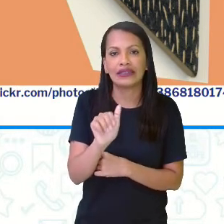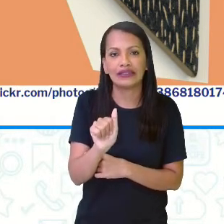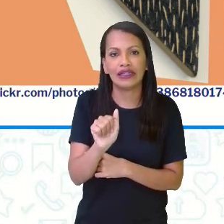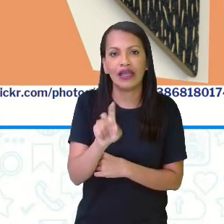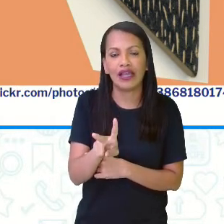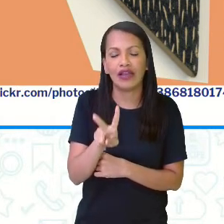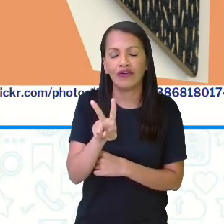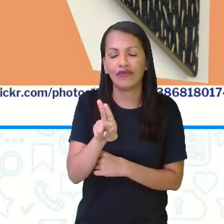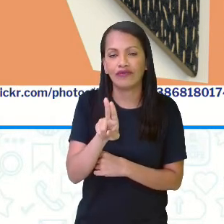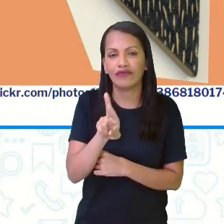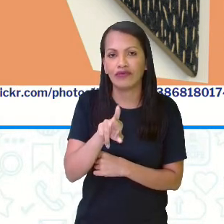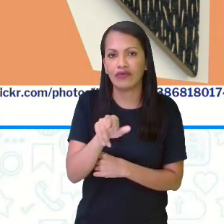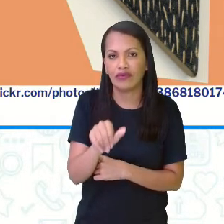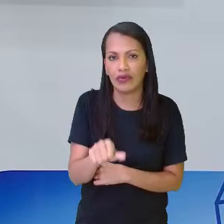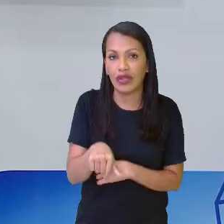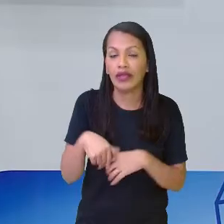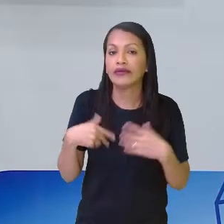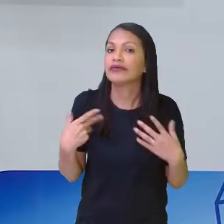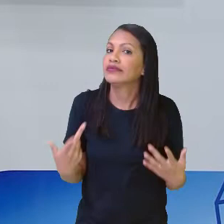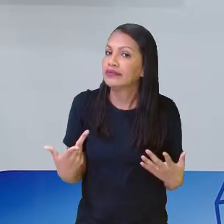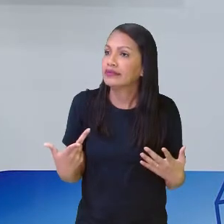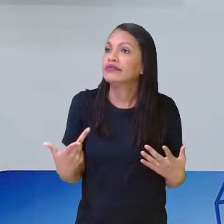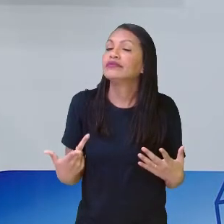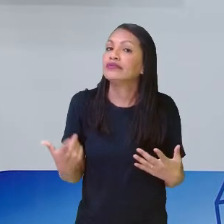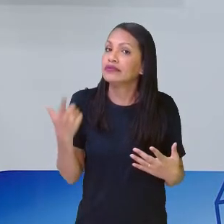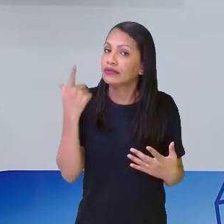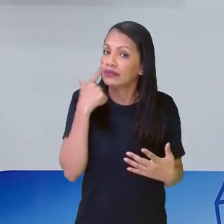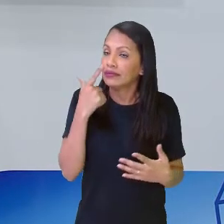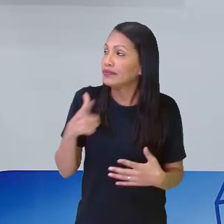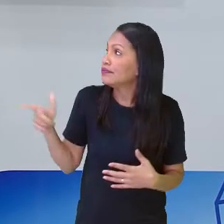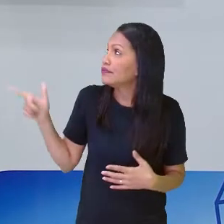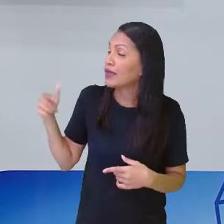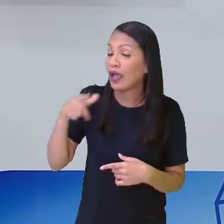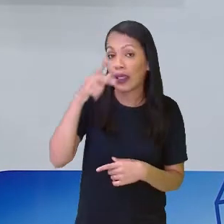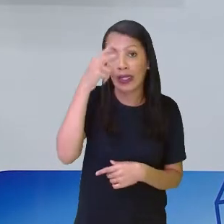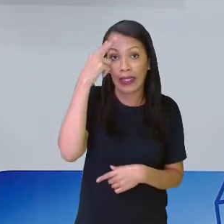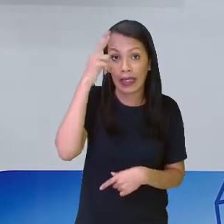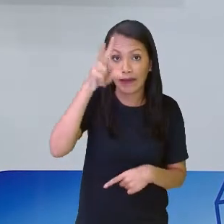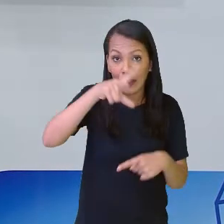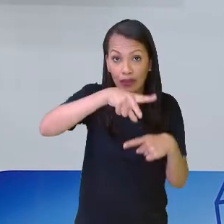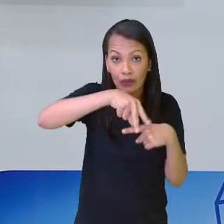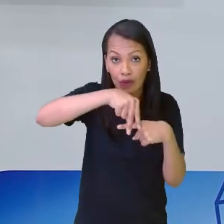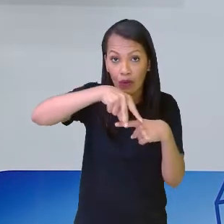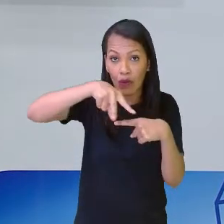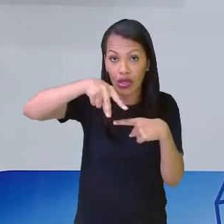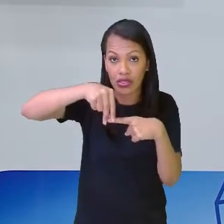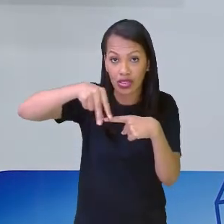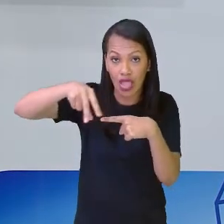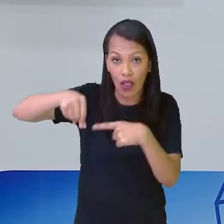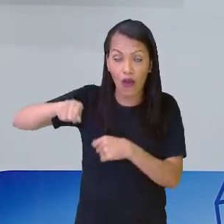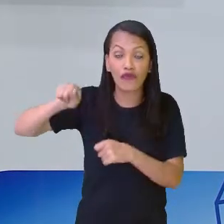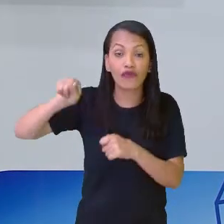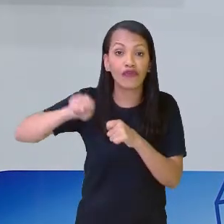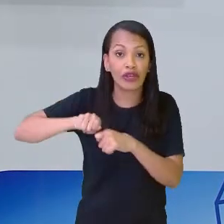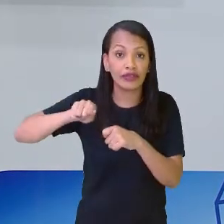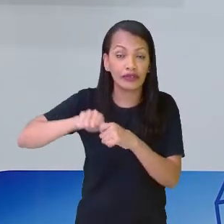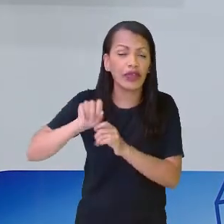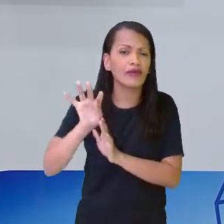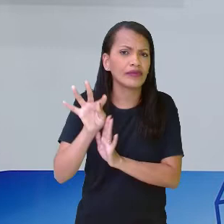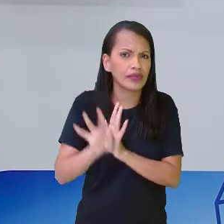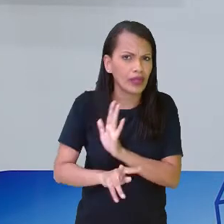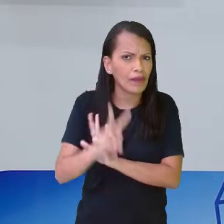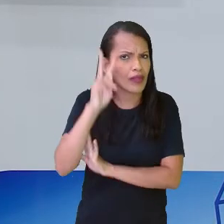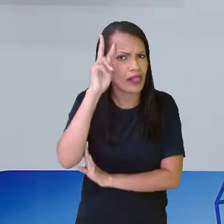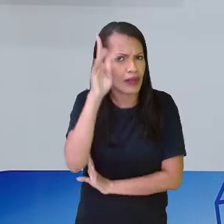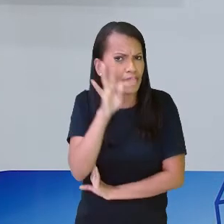cordel? Exatamente. A xilogravura está ali fazendo a ilustração desses textos. Lembra como é essa técnica